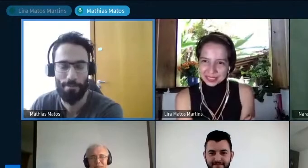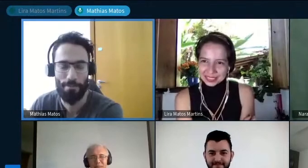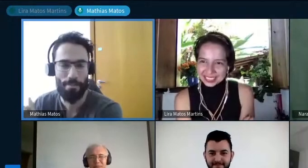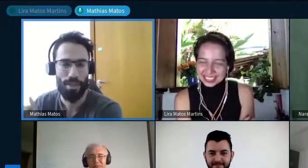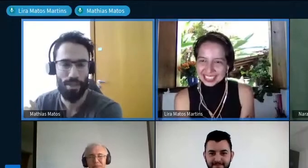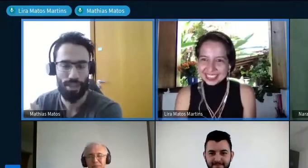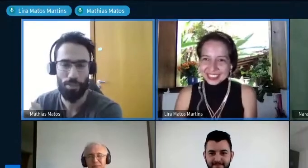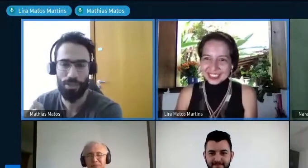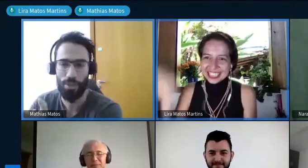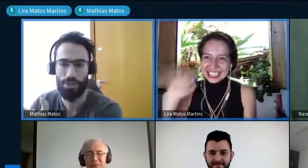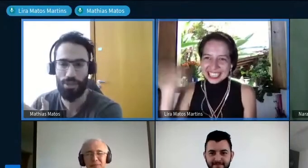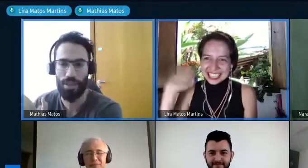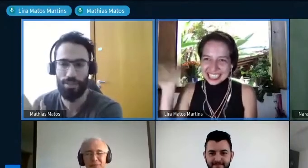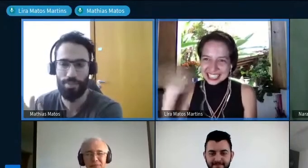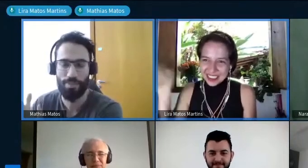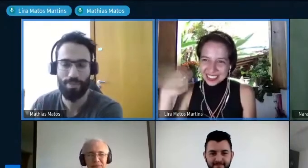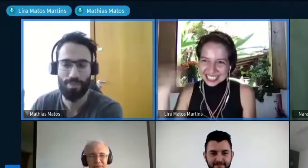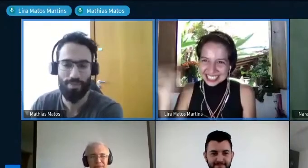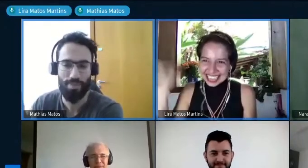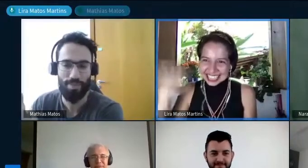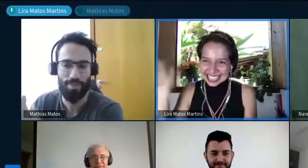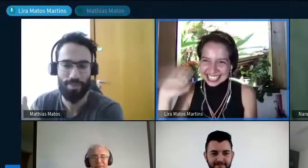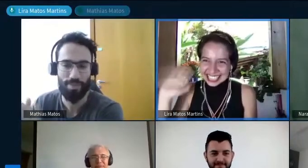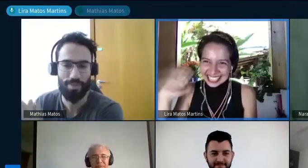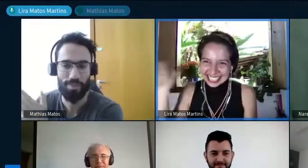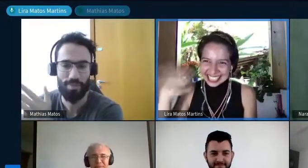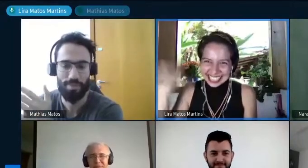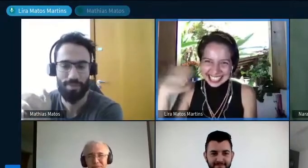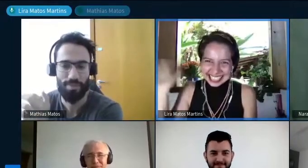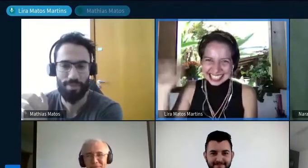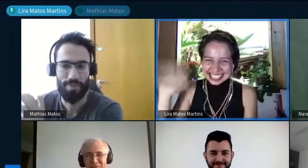ali pra ver. Yuri, que bom que você tá aqui!